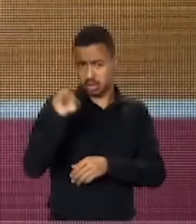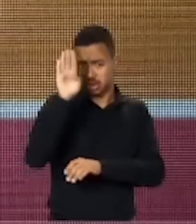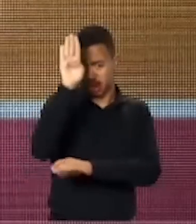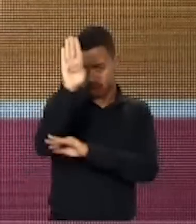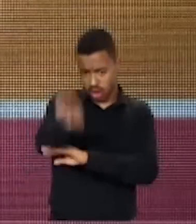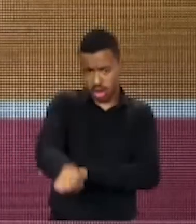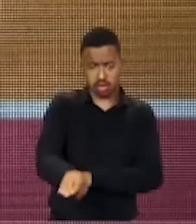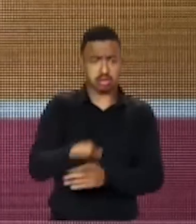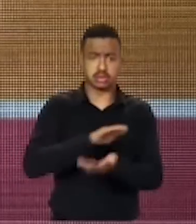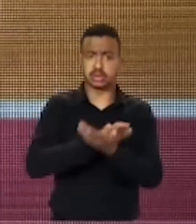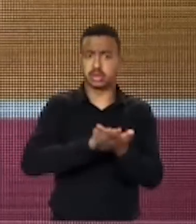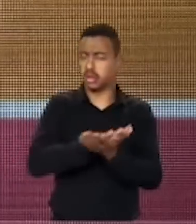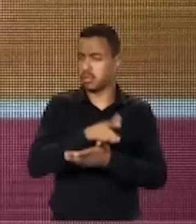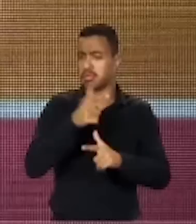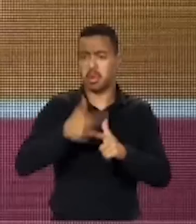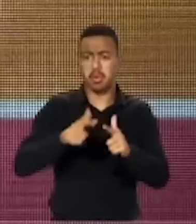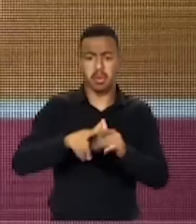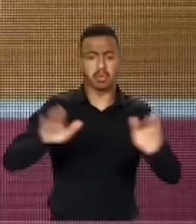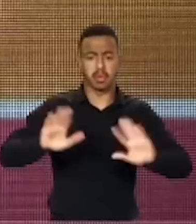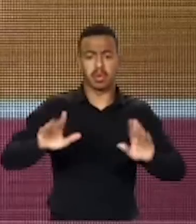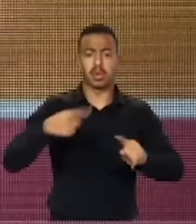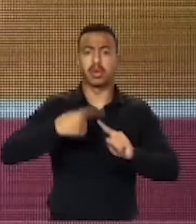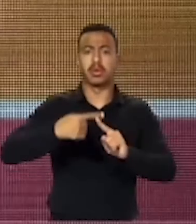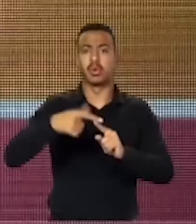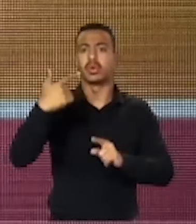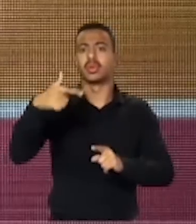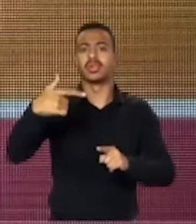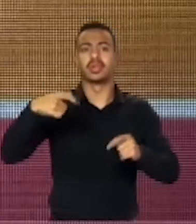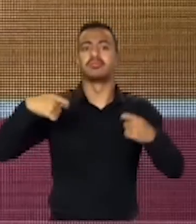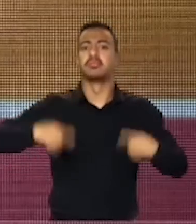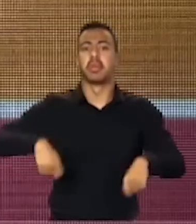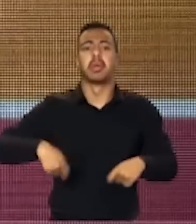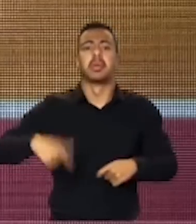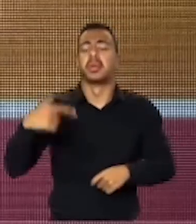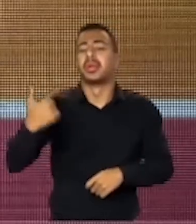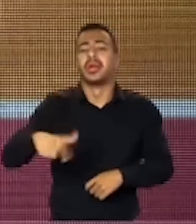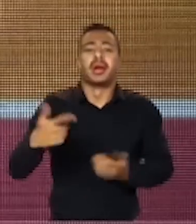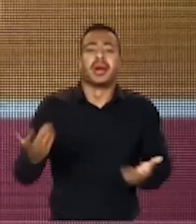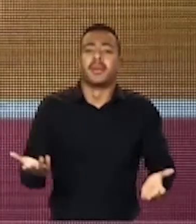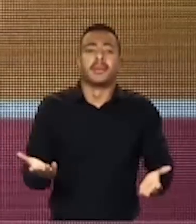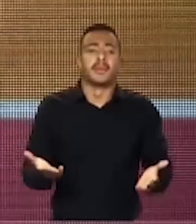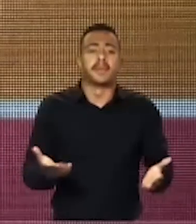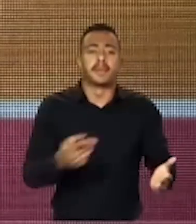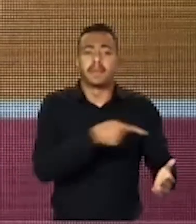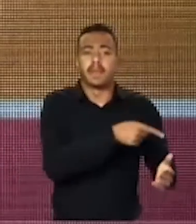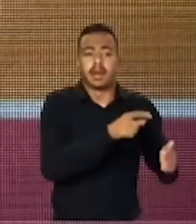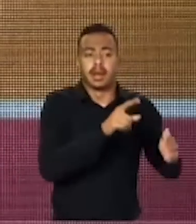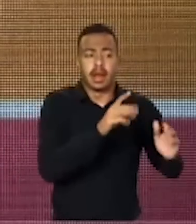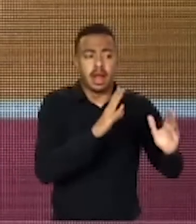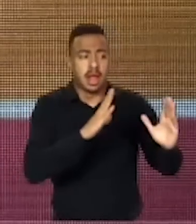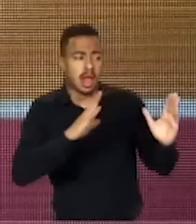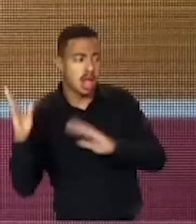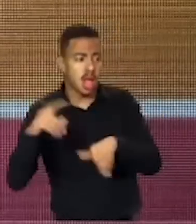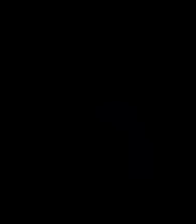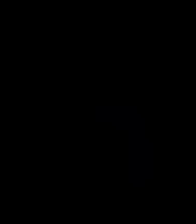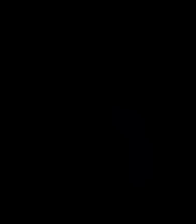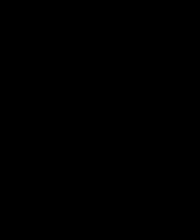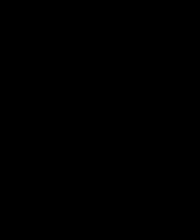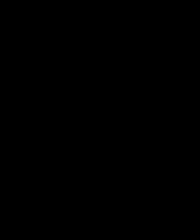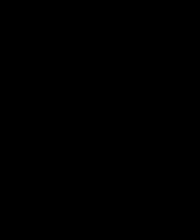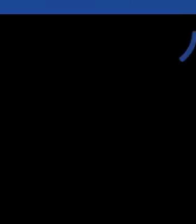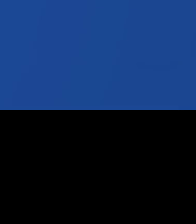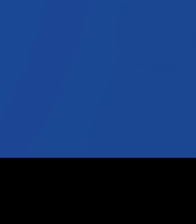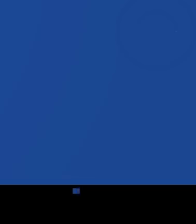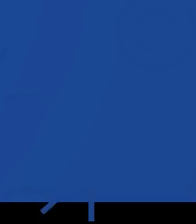sem nenhum problema, porque não há necessidade de superlativizar essa questão.